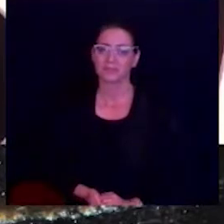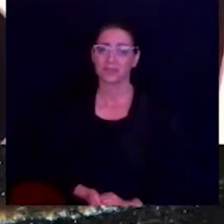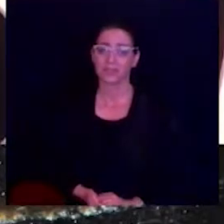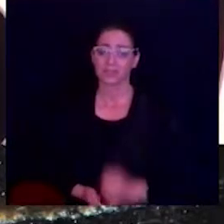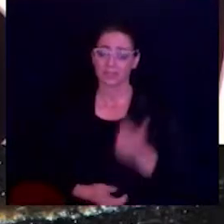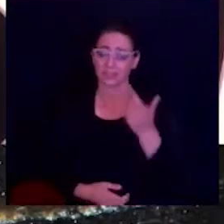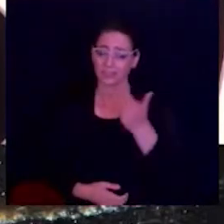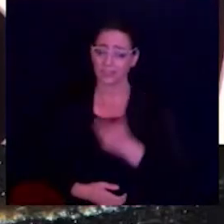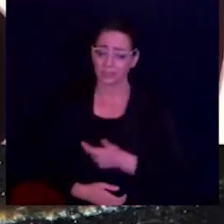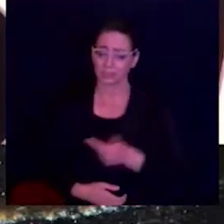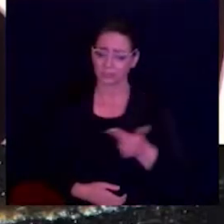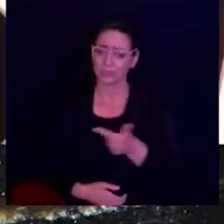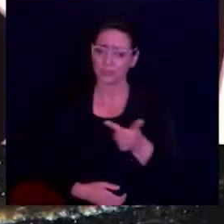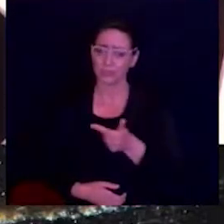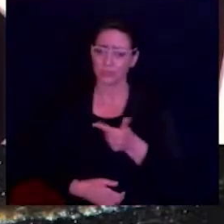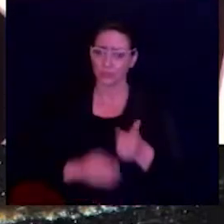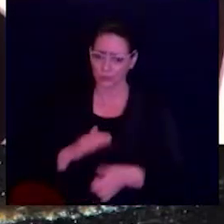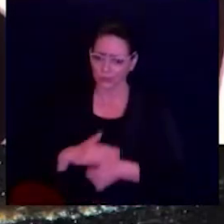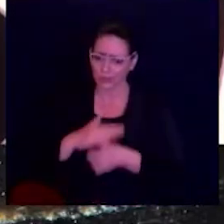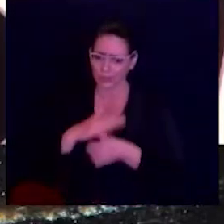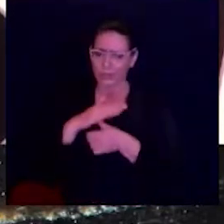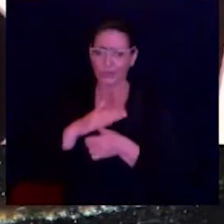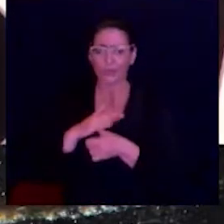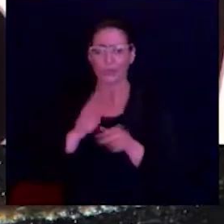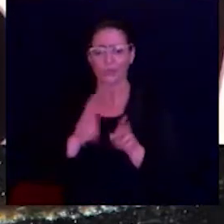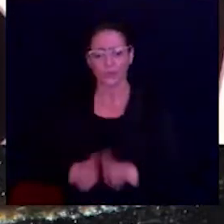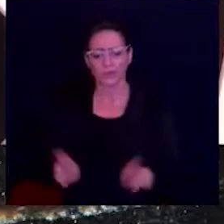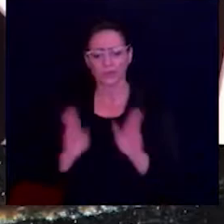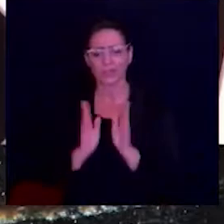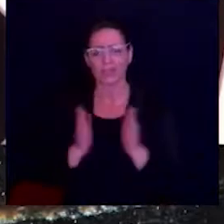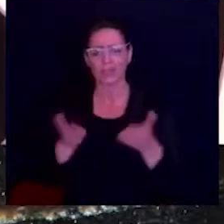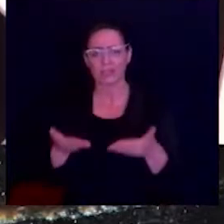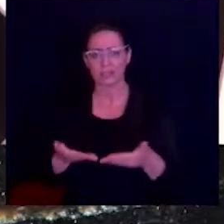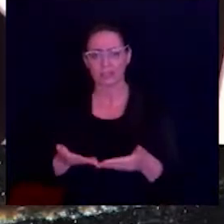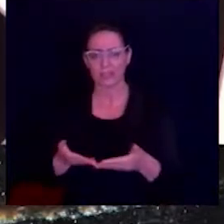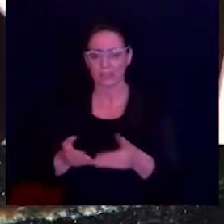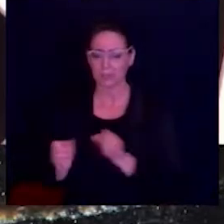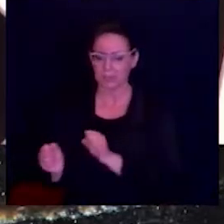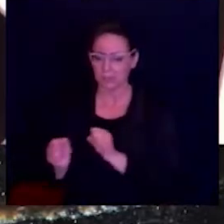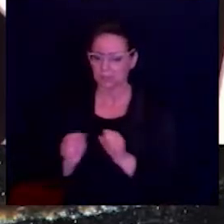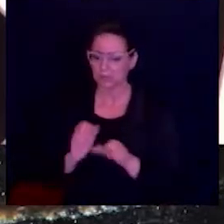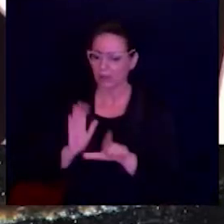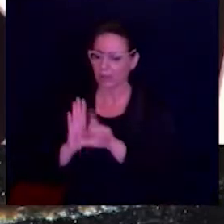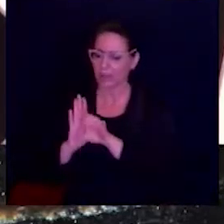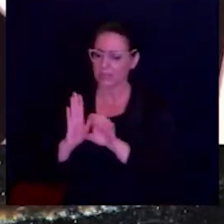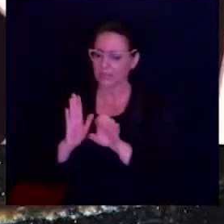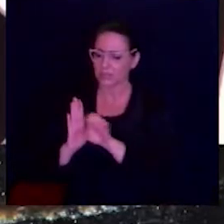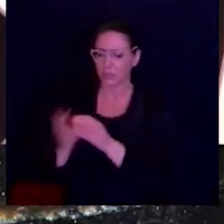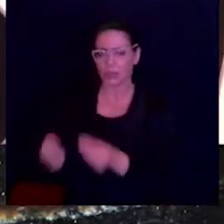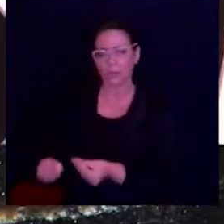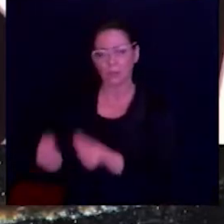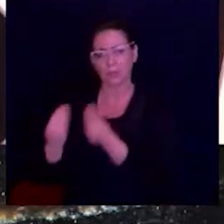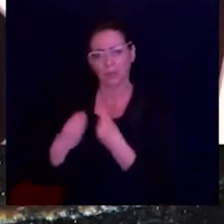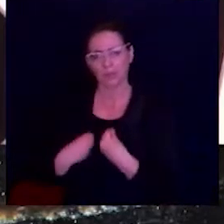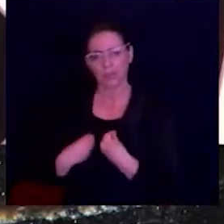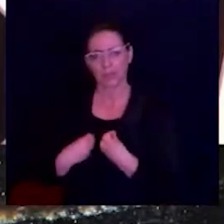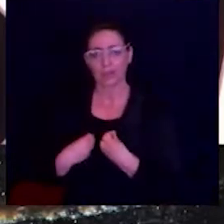Na qualidade de vice-reitor da Universidade La Salle e pelos poderes que a lei e o estatuto me